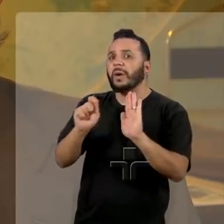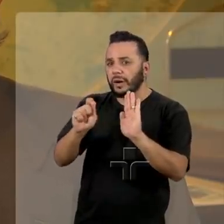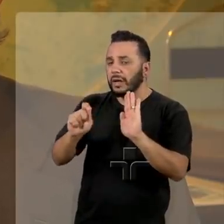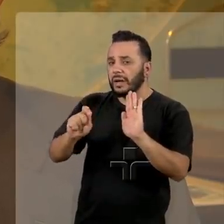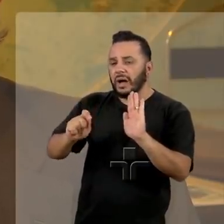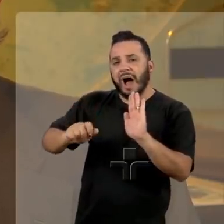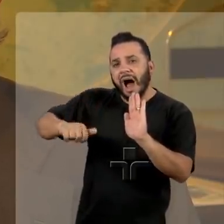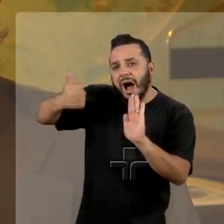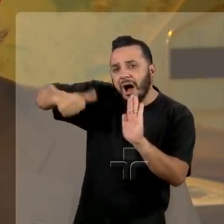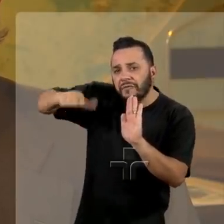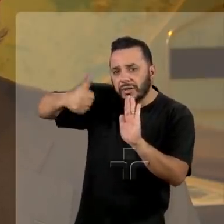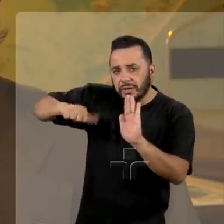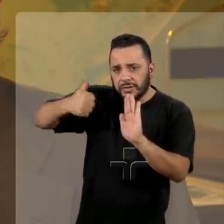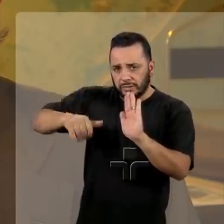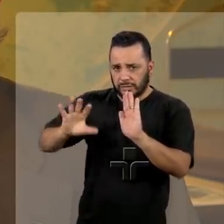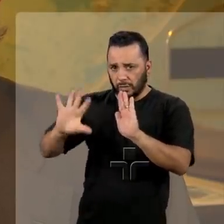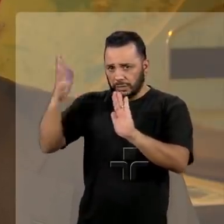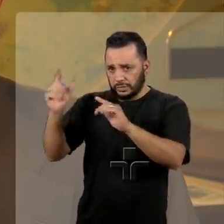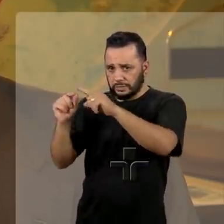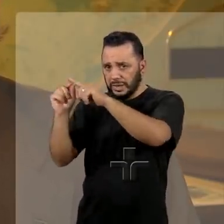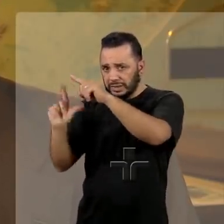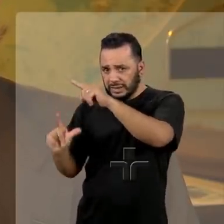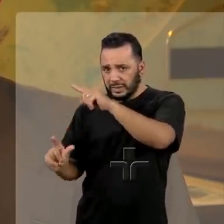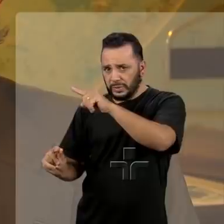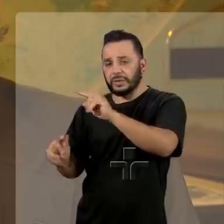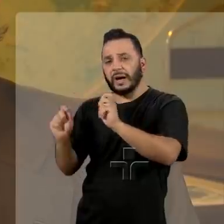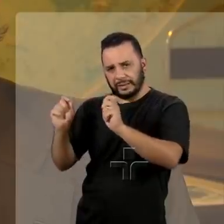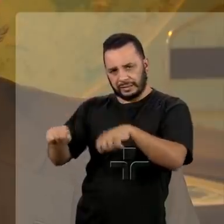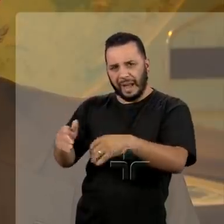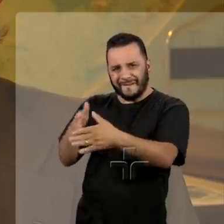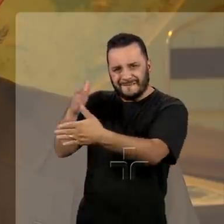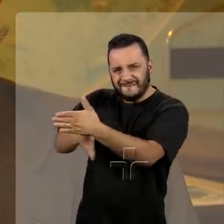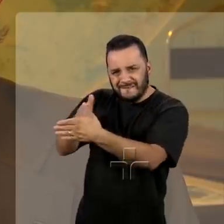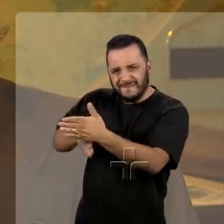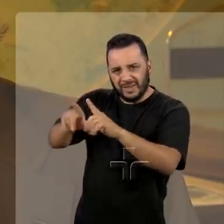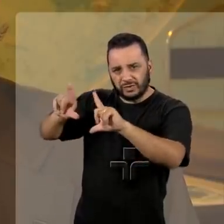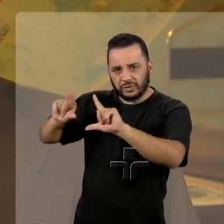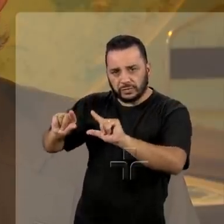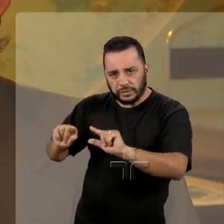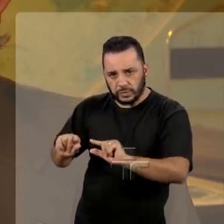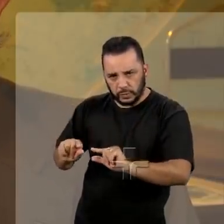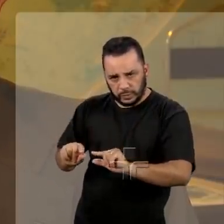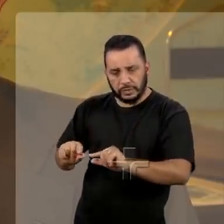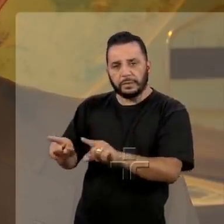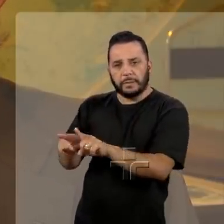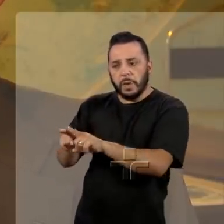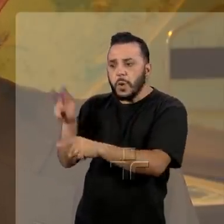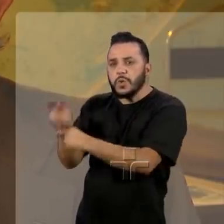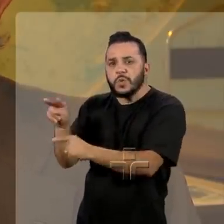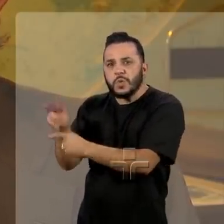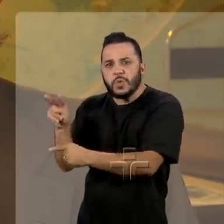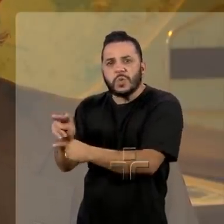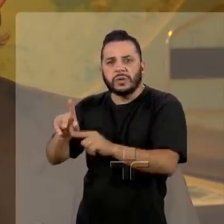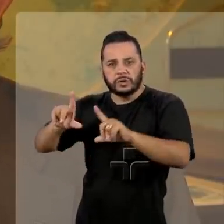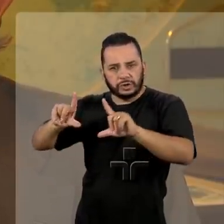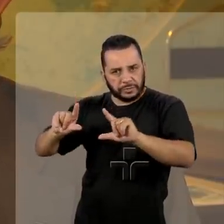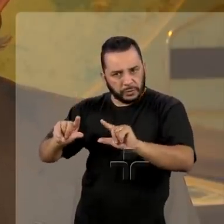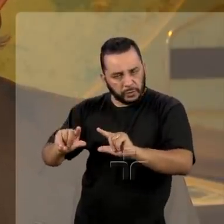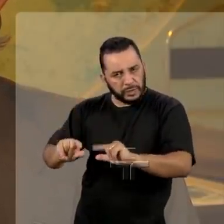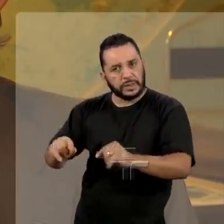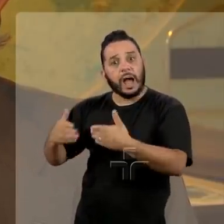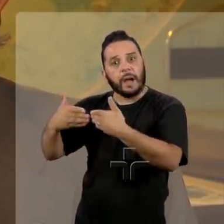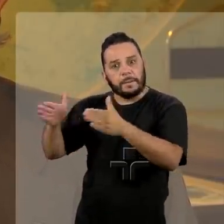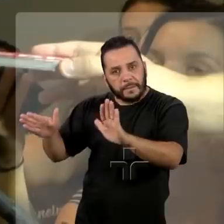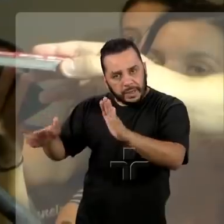do que está acontecendo no Mercosul para reduzir as barreiras, para reduzir o protecionismo, para ampliar a negociação de